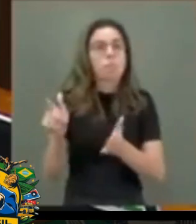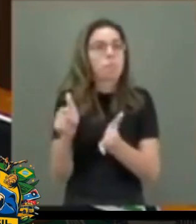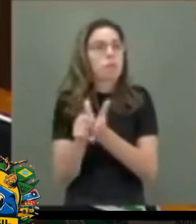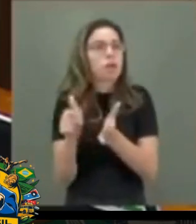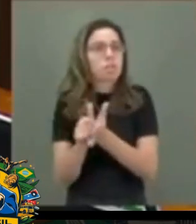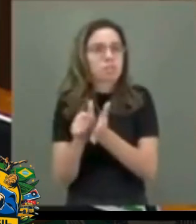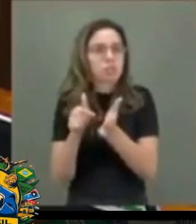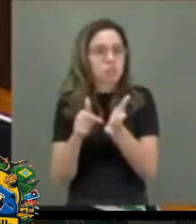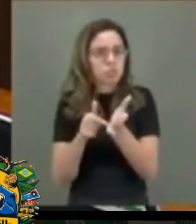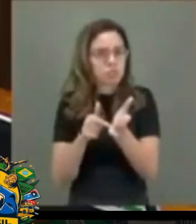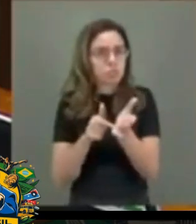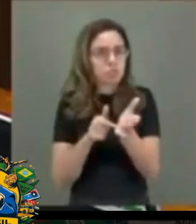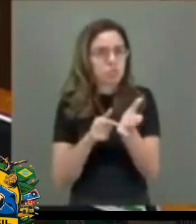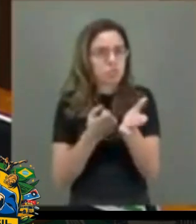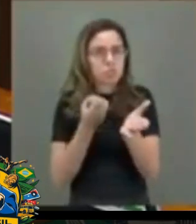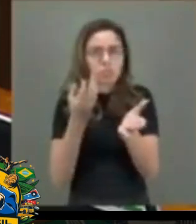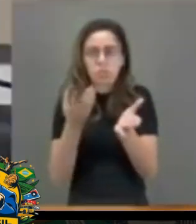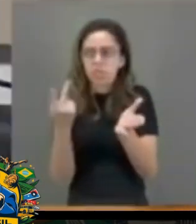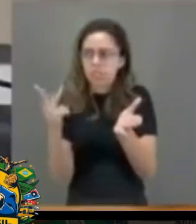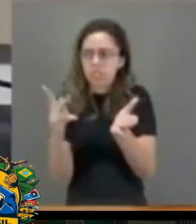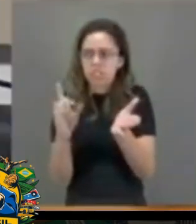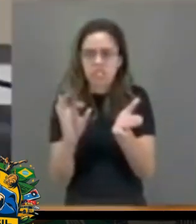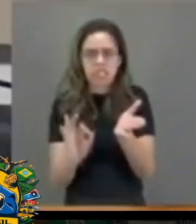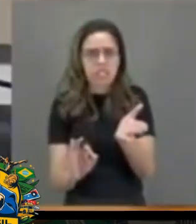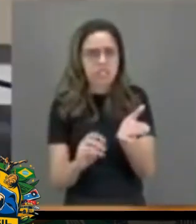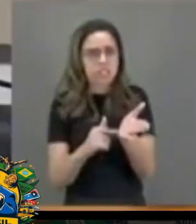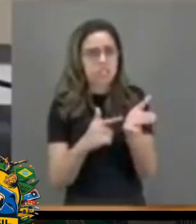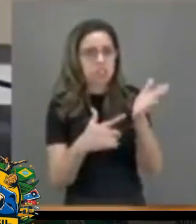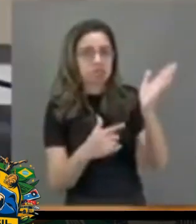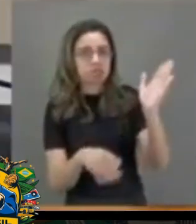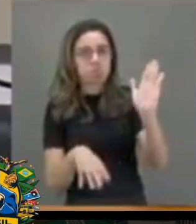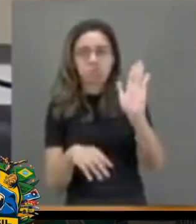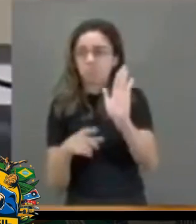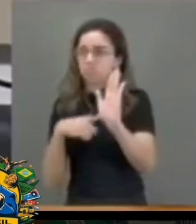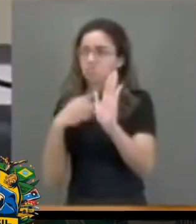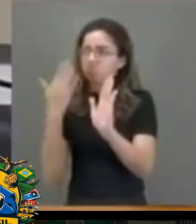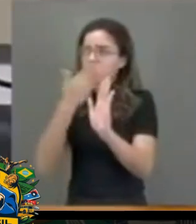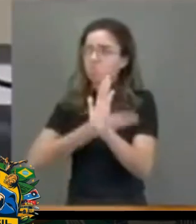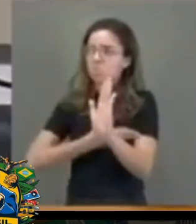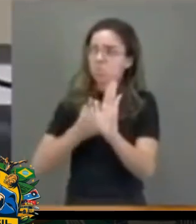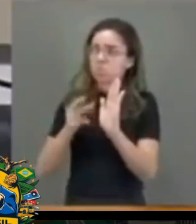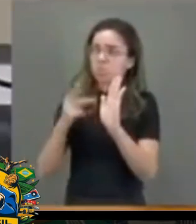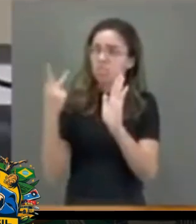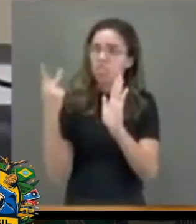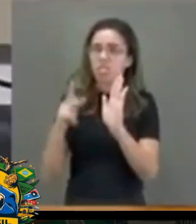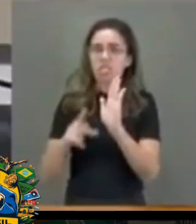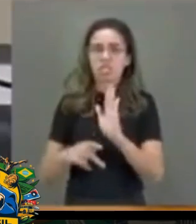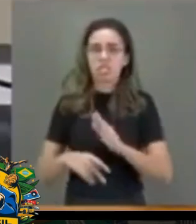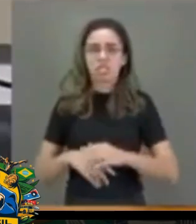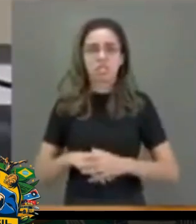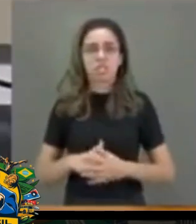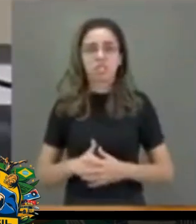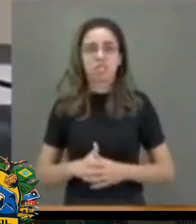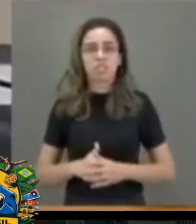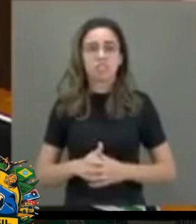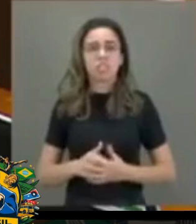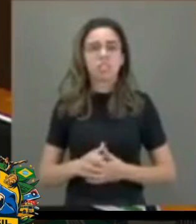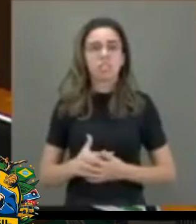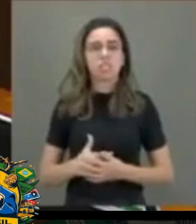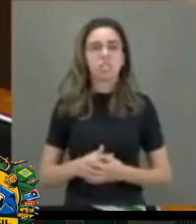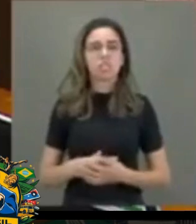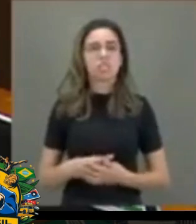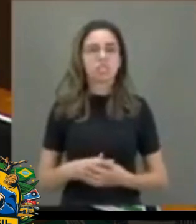depoimento dele, é isso? Não? Esse aqui, o depoimento, é o termo de declaração dele. O termo de declaração. Tá. Esse documento